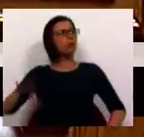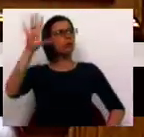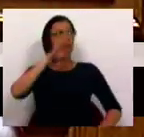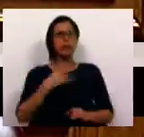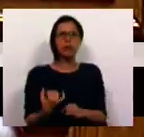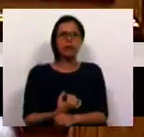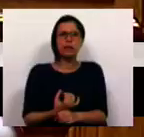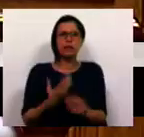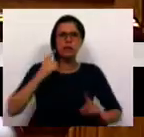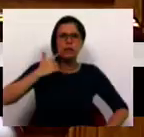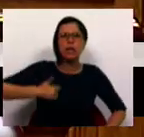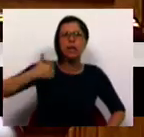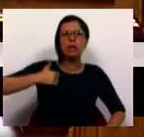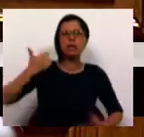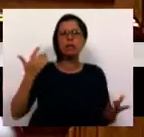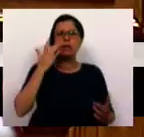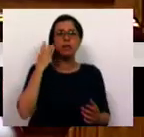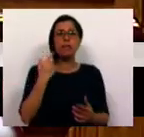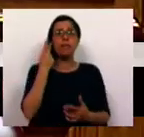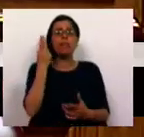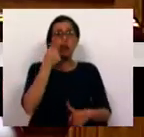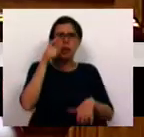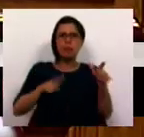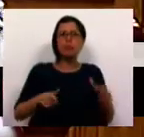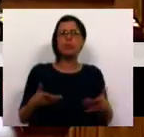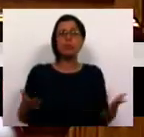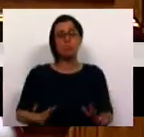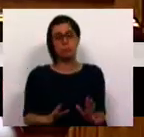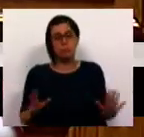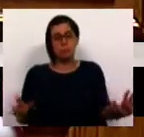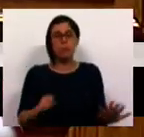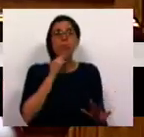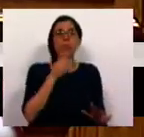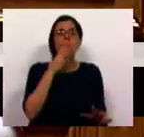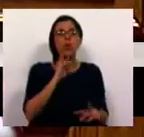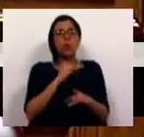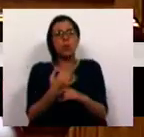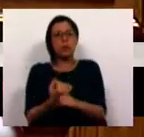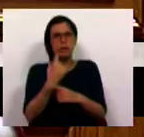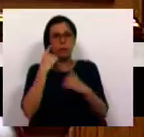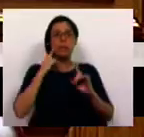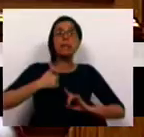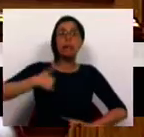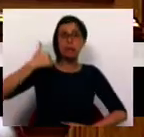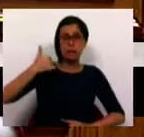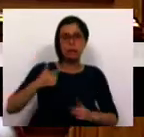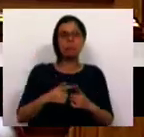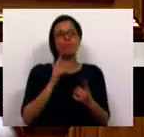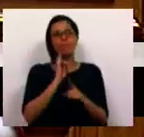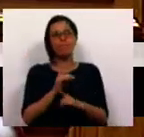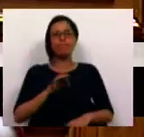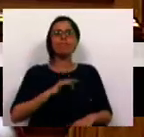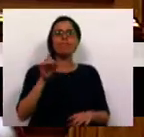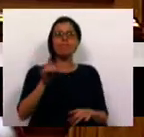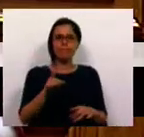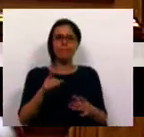destes serviços fundamentais à vida das populações. Bem, poderíamos falar de outro serviço público essencial ao qual os